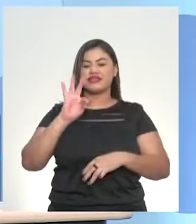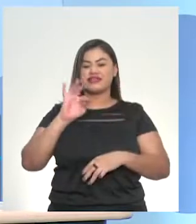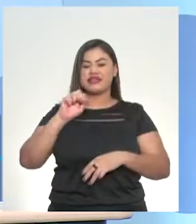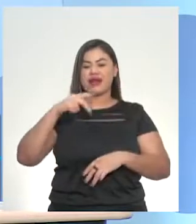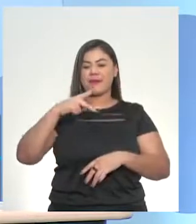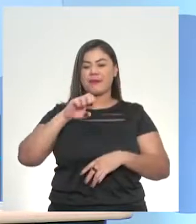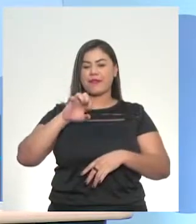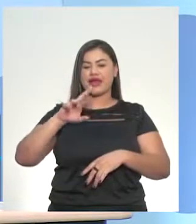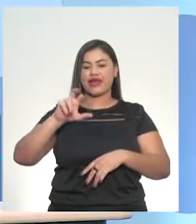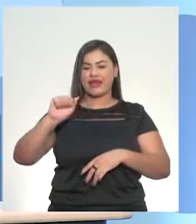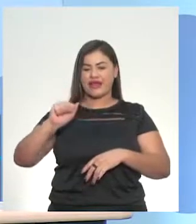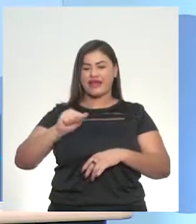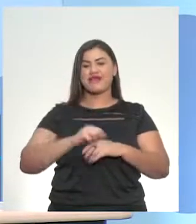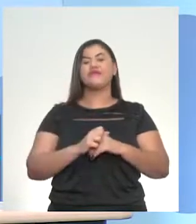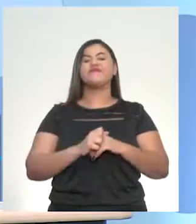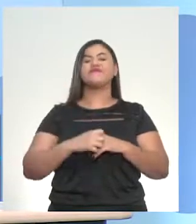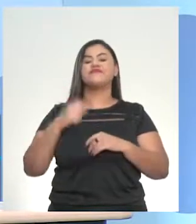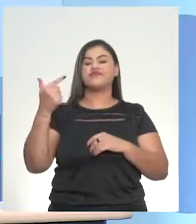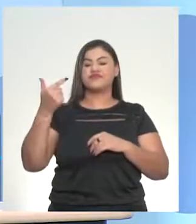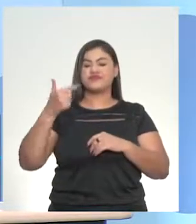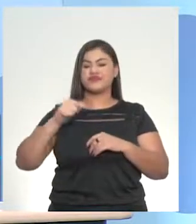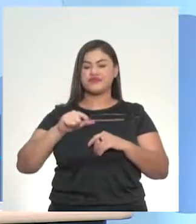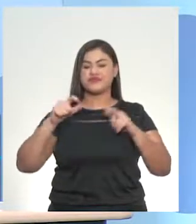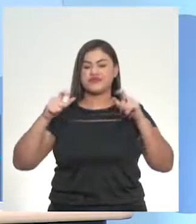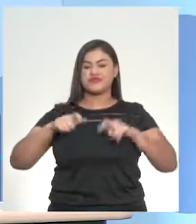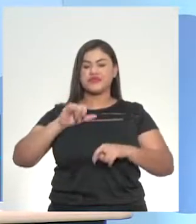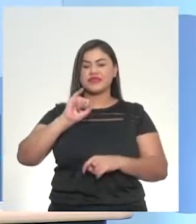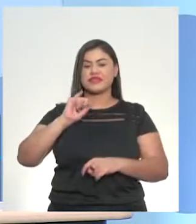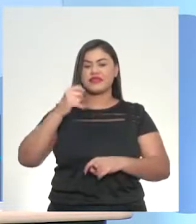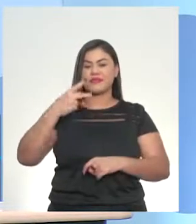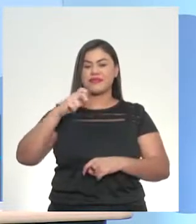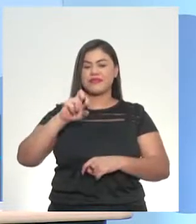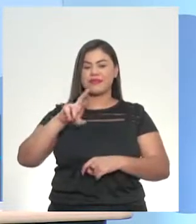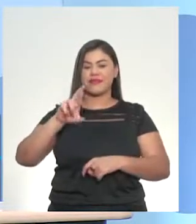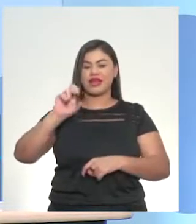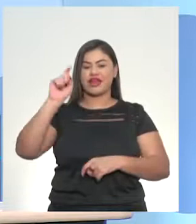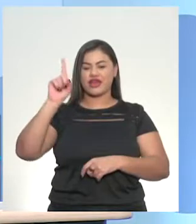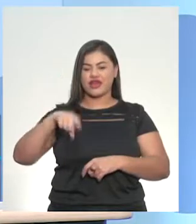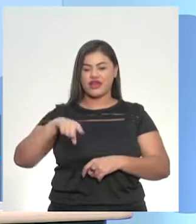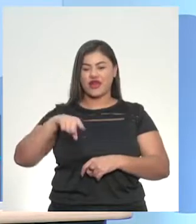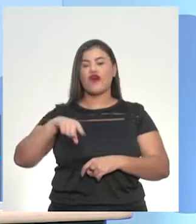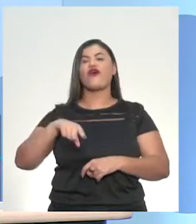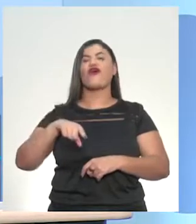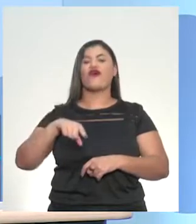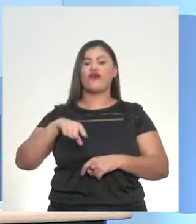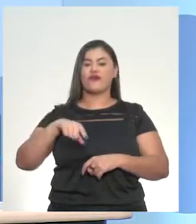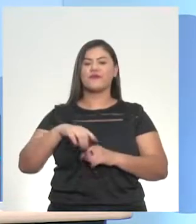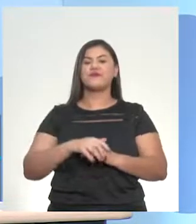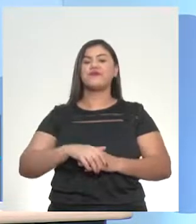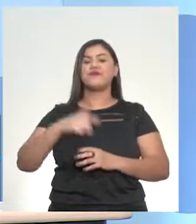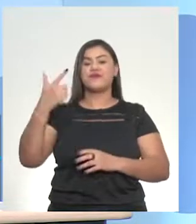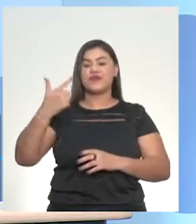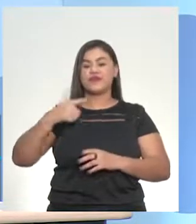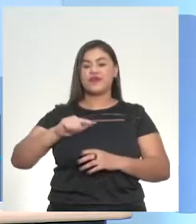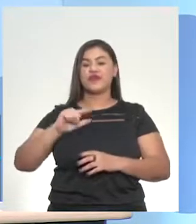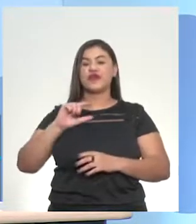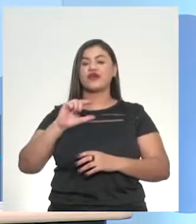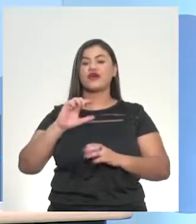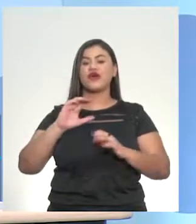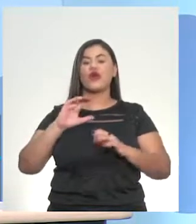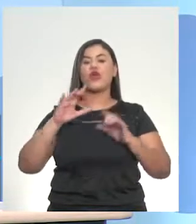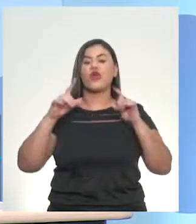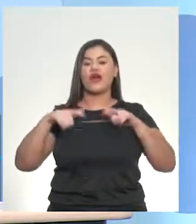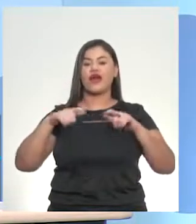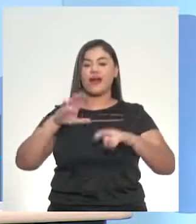PEI José Vasques Ferrari, pessoal de Iperó, da Escola Estação Jorge Oeterrer, e o pessoal de